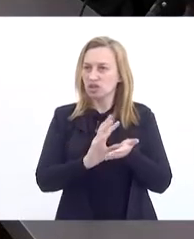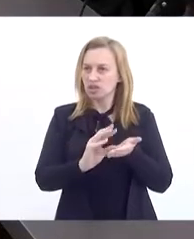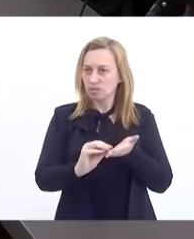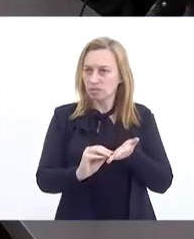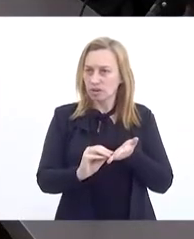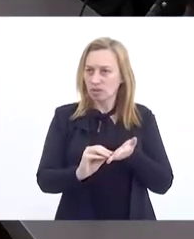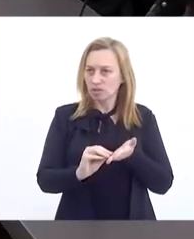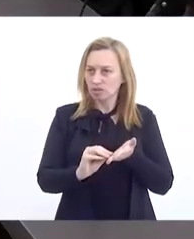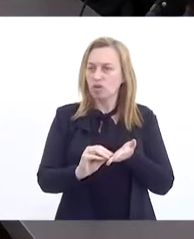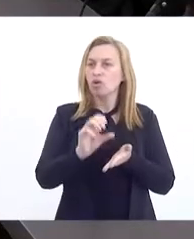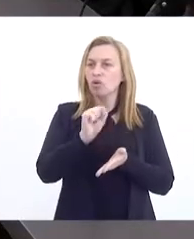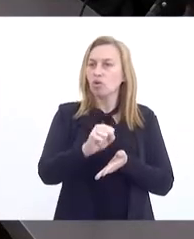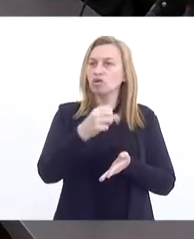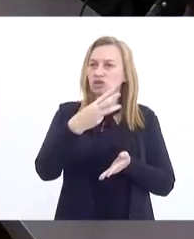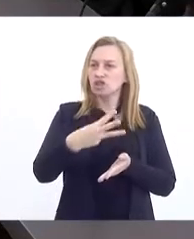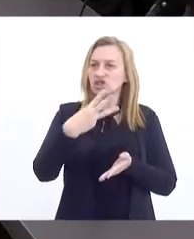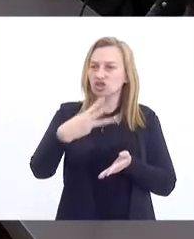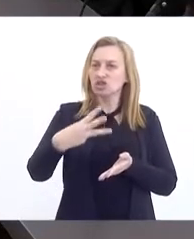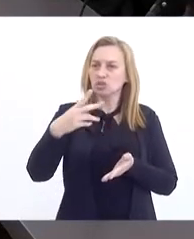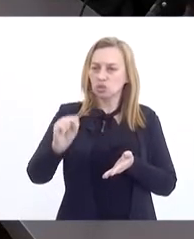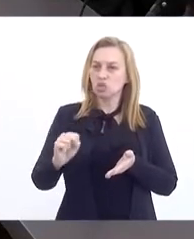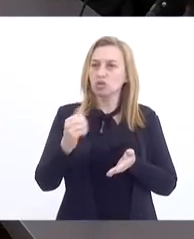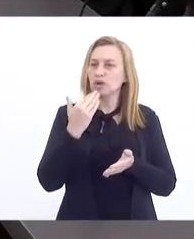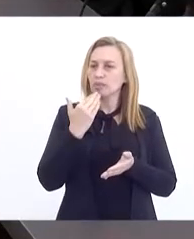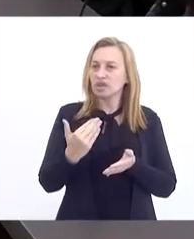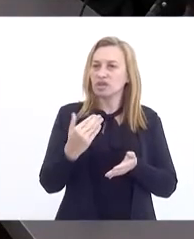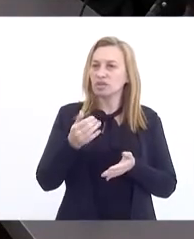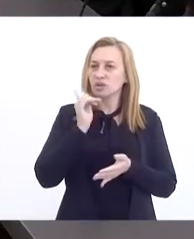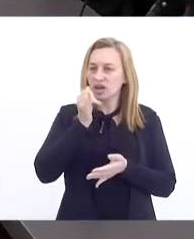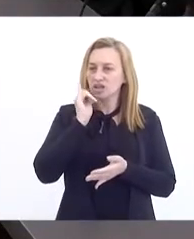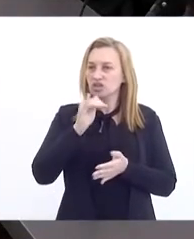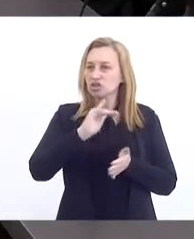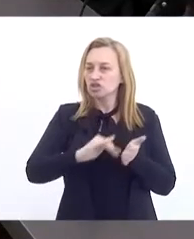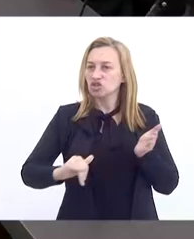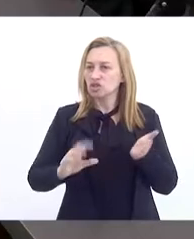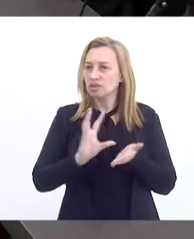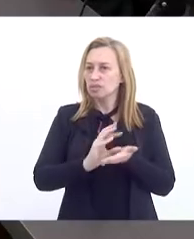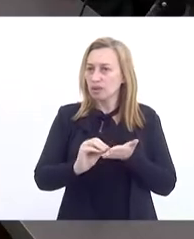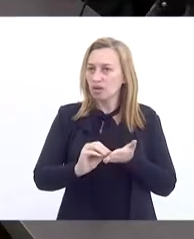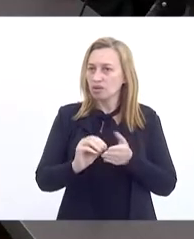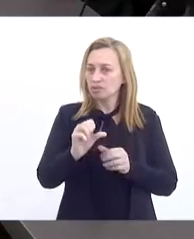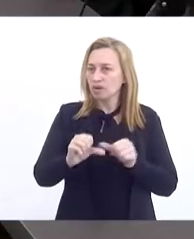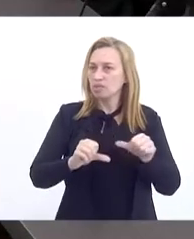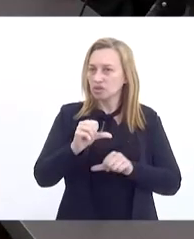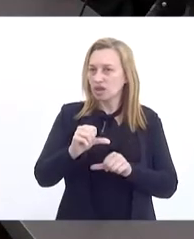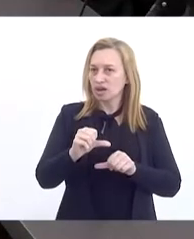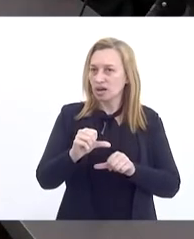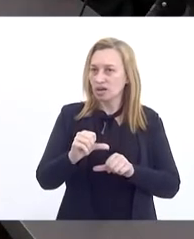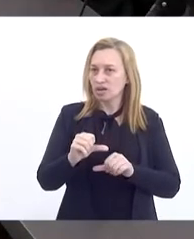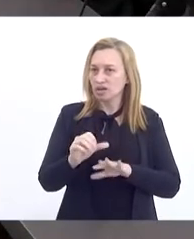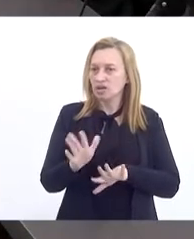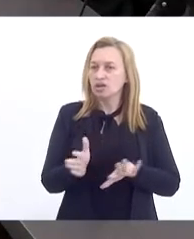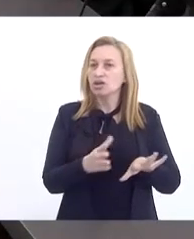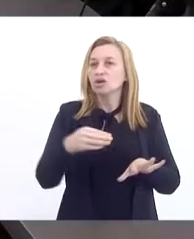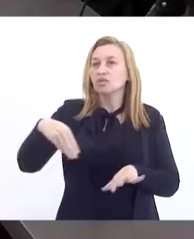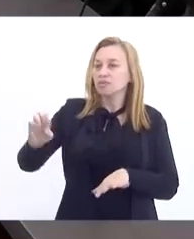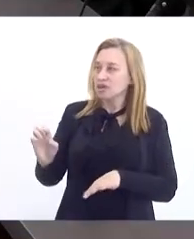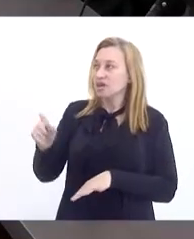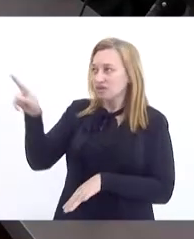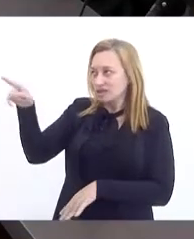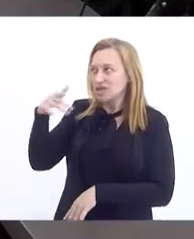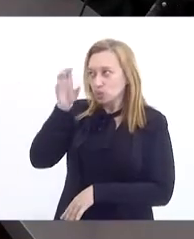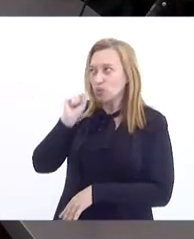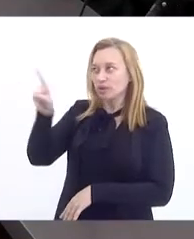tiro de 8338. Então, a pedido do relator, retira de pauta, mudando o parecer, altera a lei. Ô, Mick, dessa vez você cochilou,